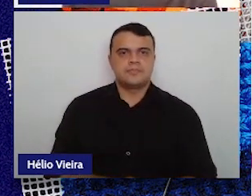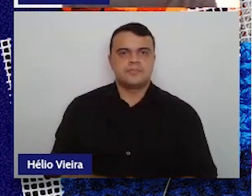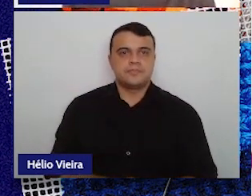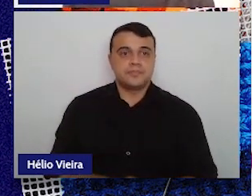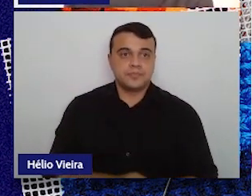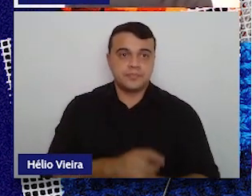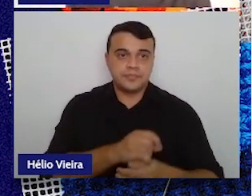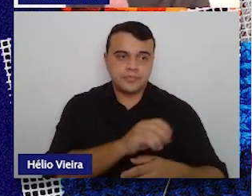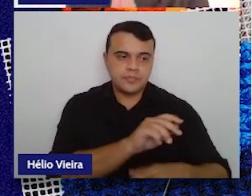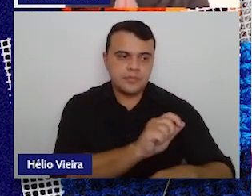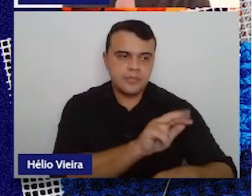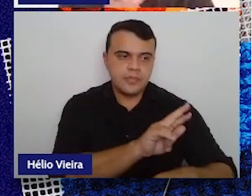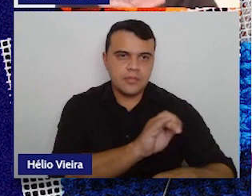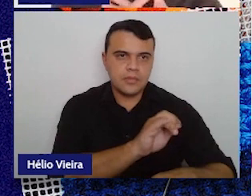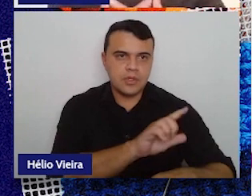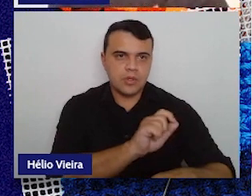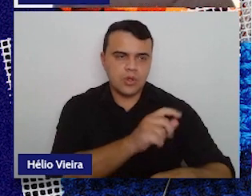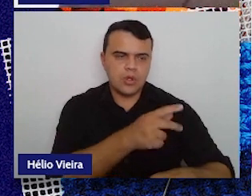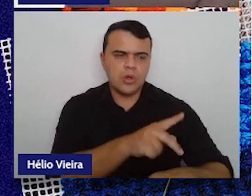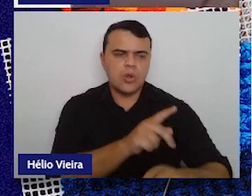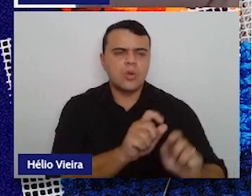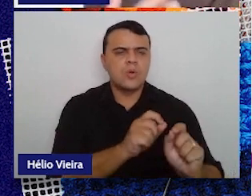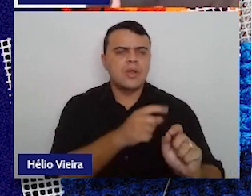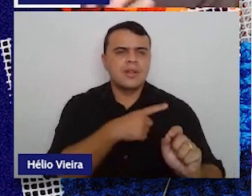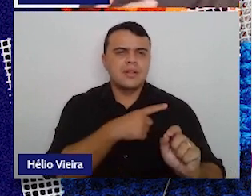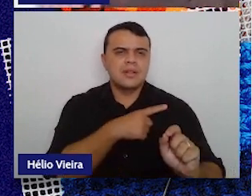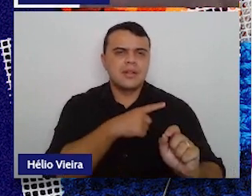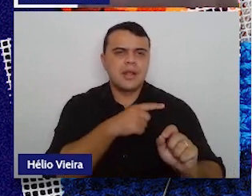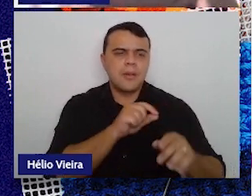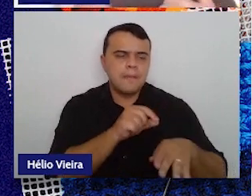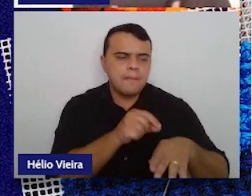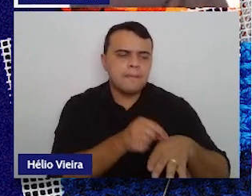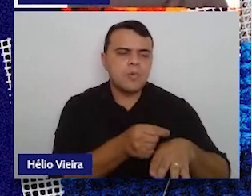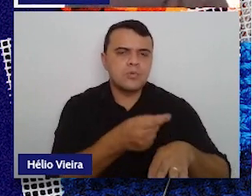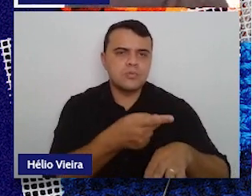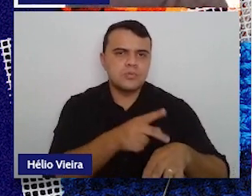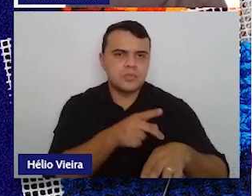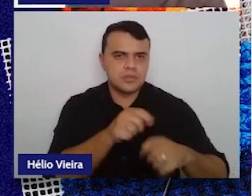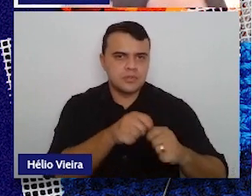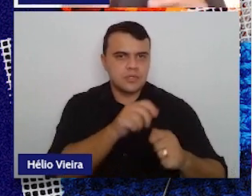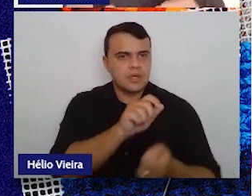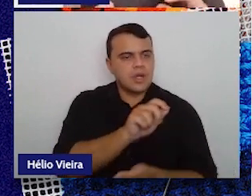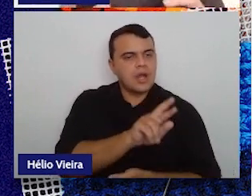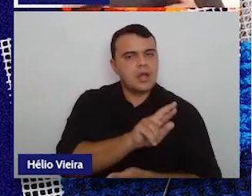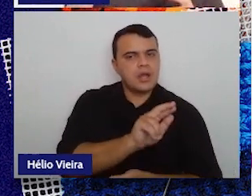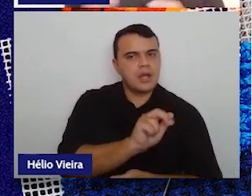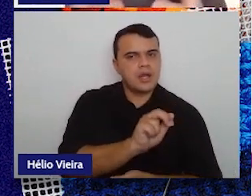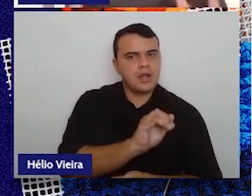Nos pontos do arraiolo, o que a gente pode abordar do arraiolo